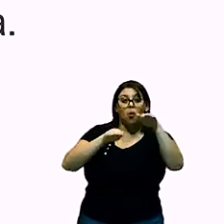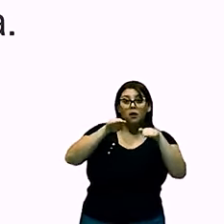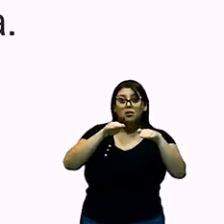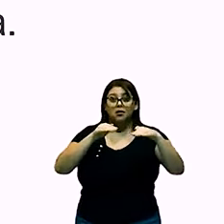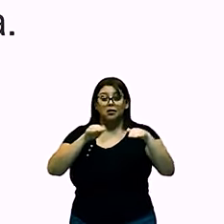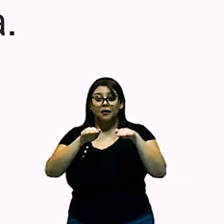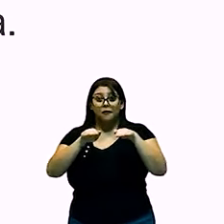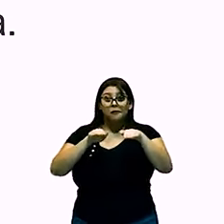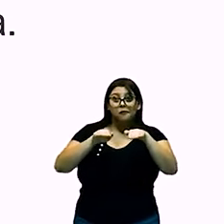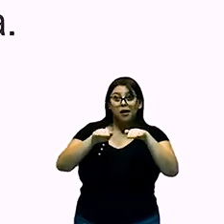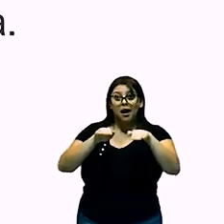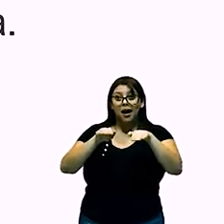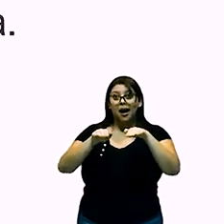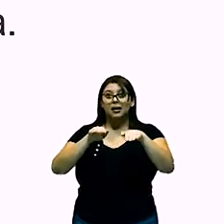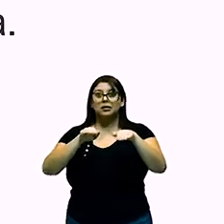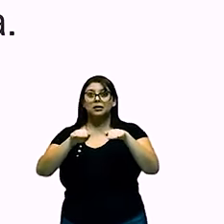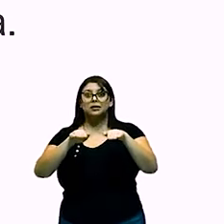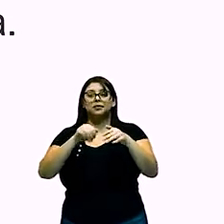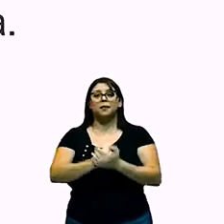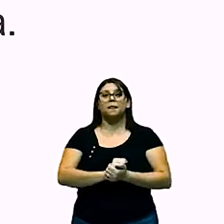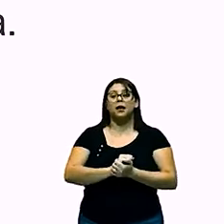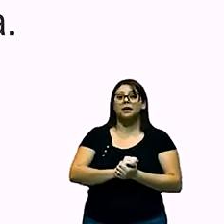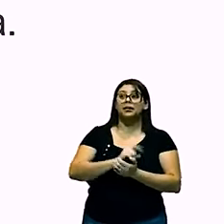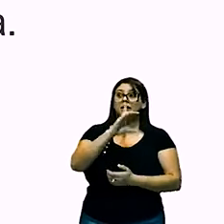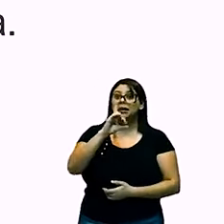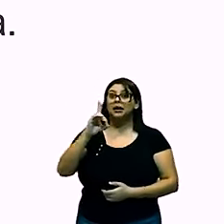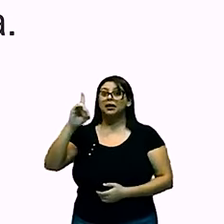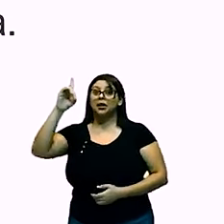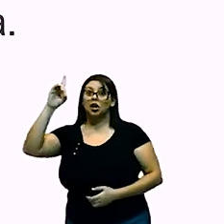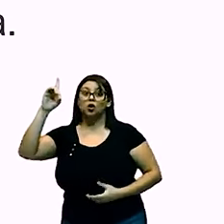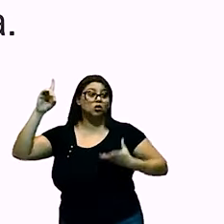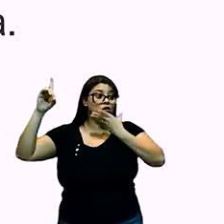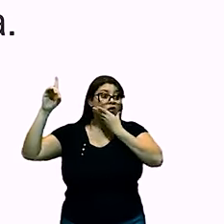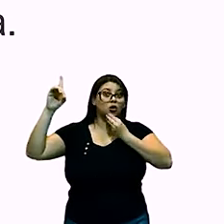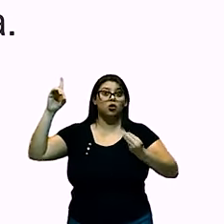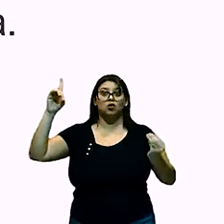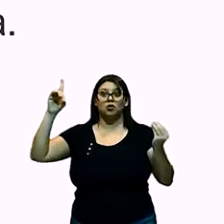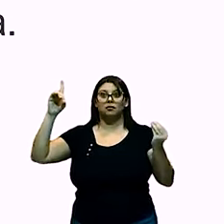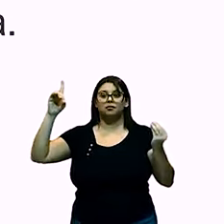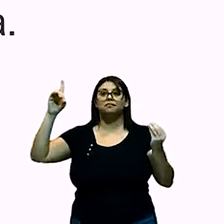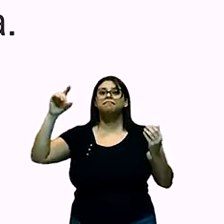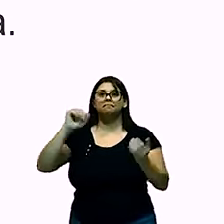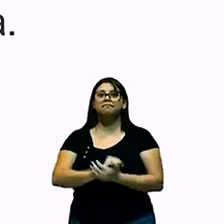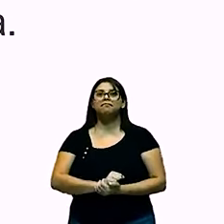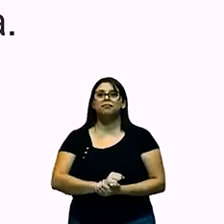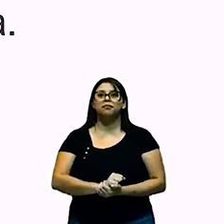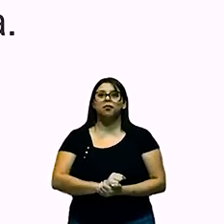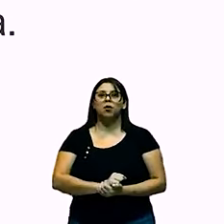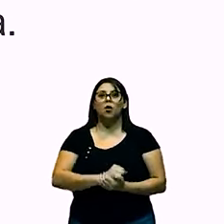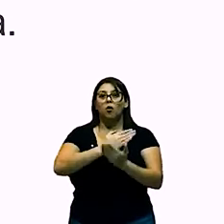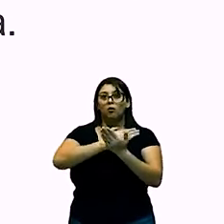medieval, a começar por Maria, os santos e a própria igreja. Então a teologia da